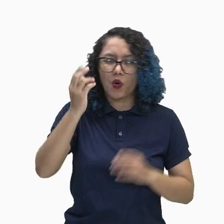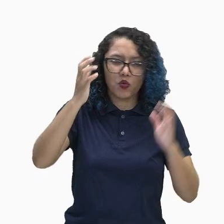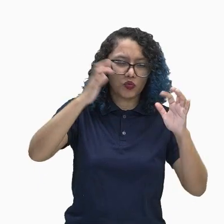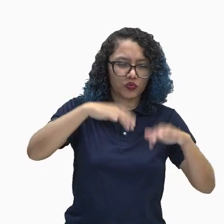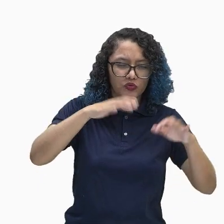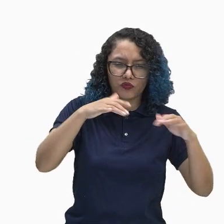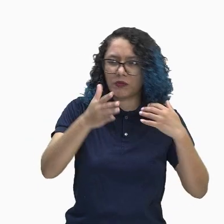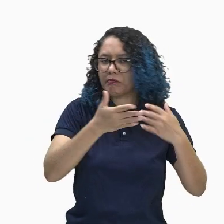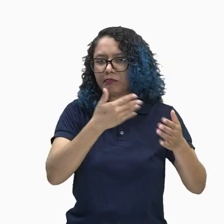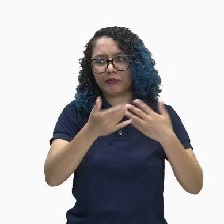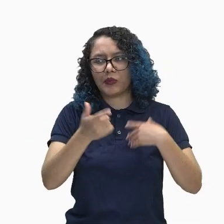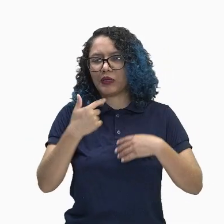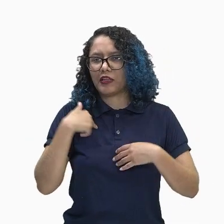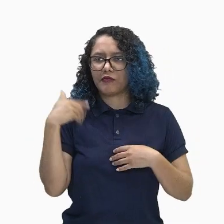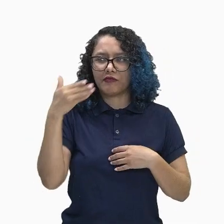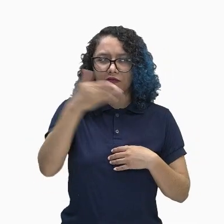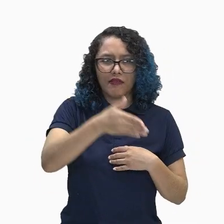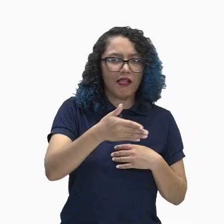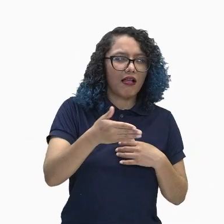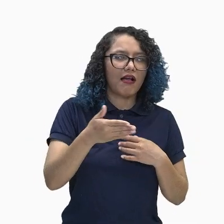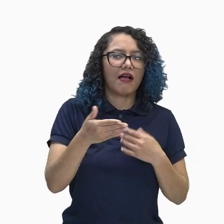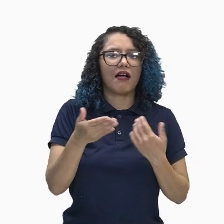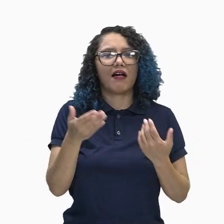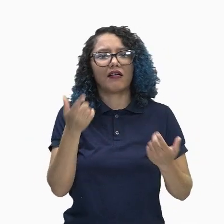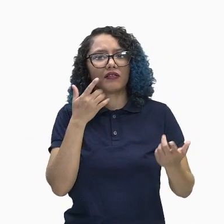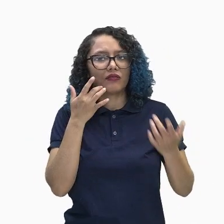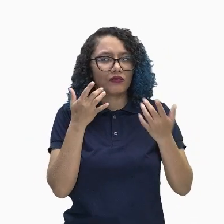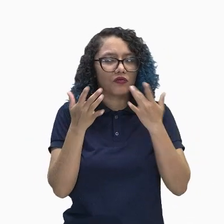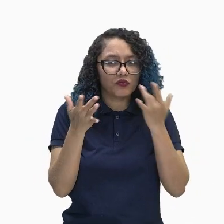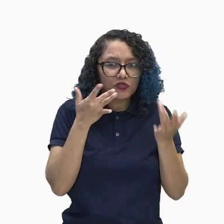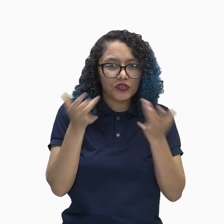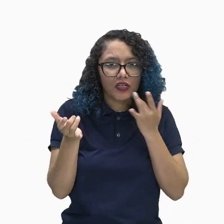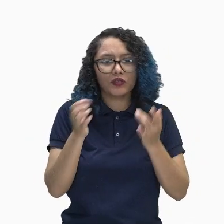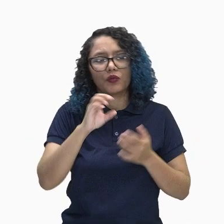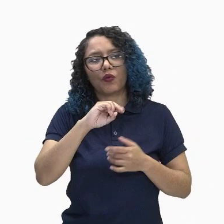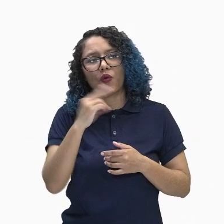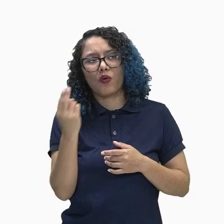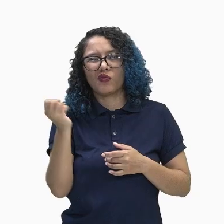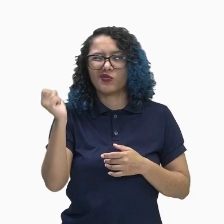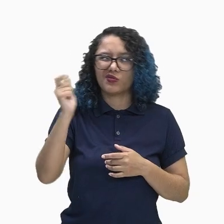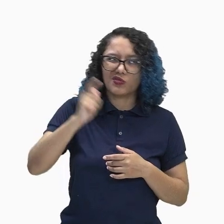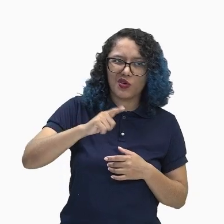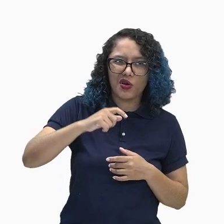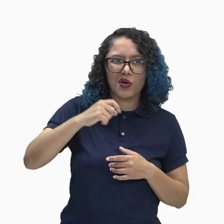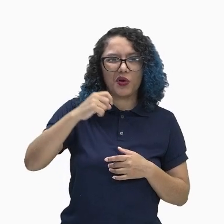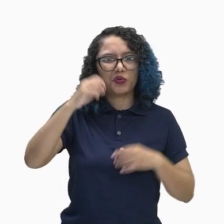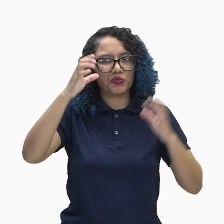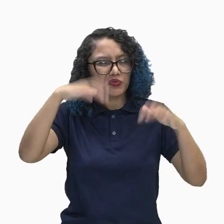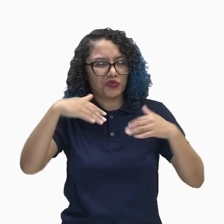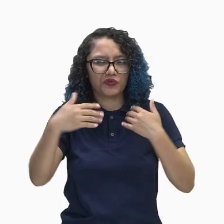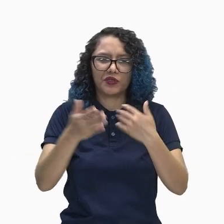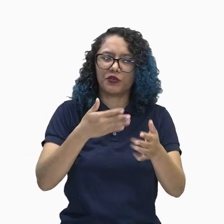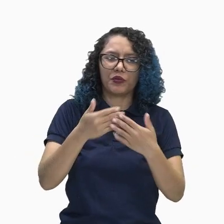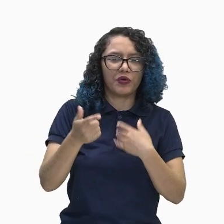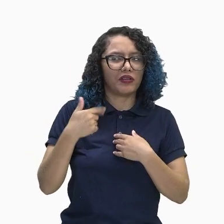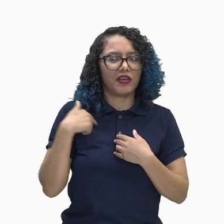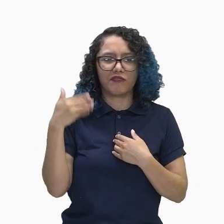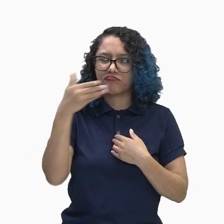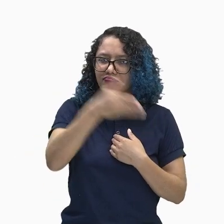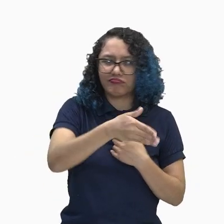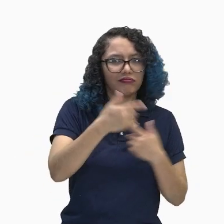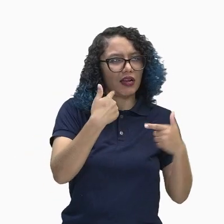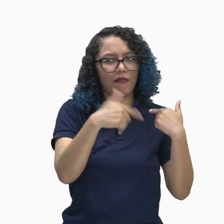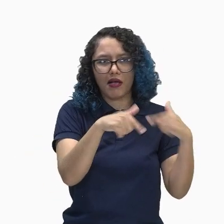teatro. Ou faça sol ou faça chuva, estarei no trabalho. Ou faça sol ou faça chuva, estarei na